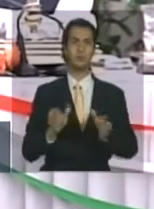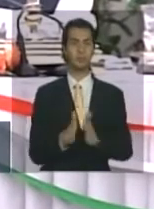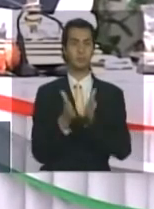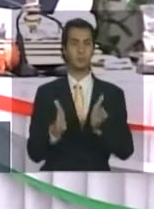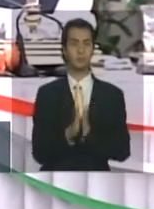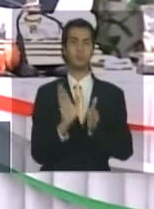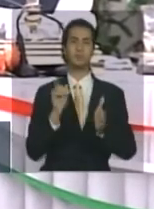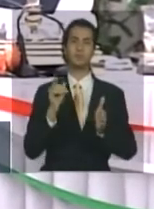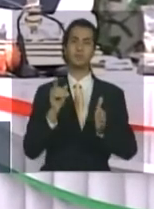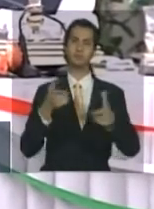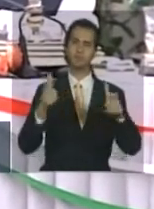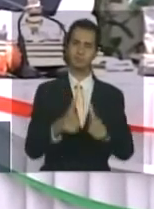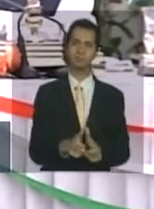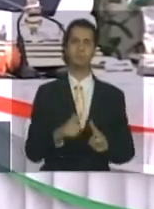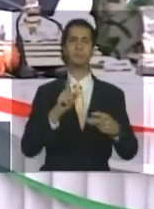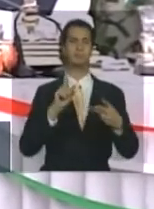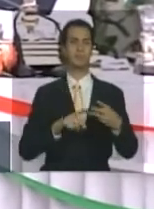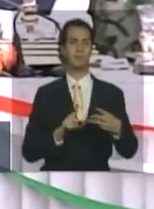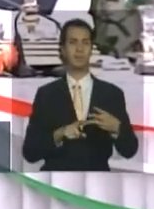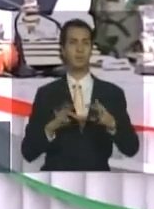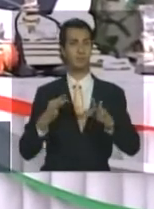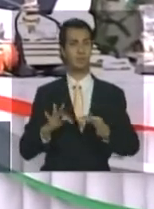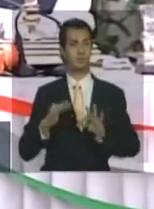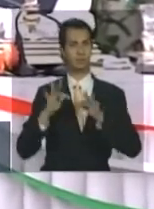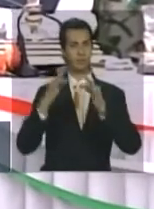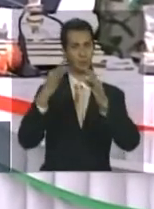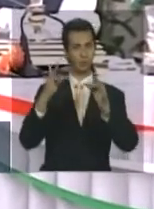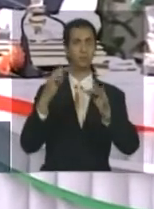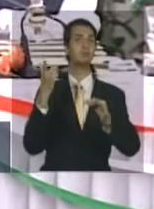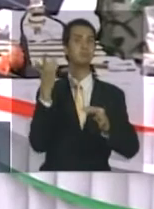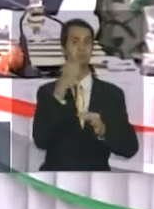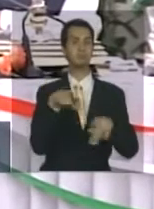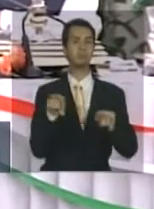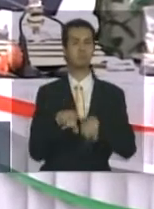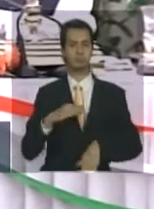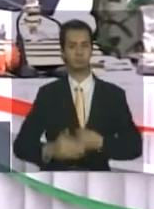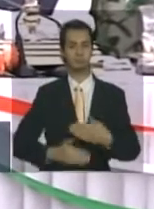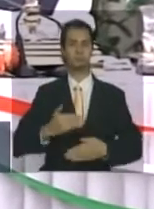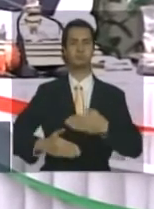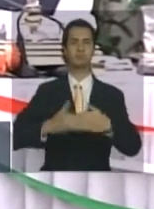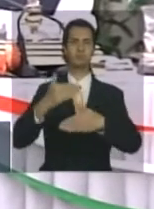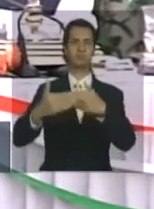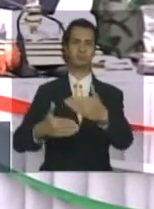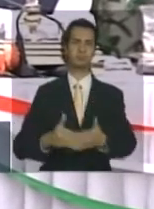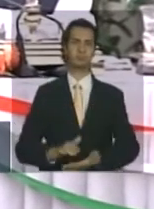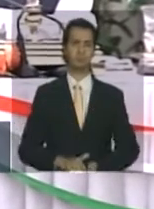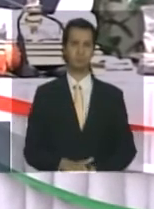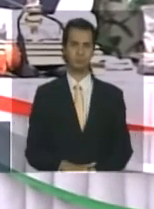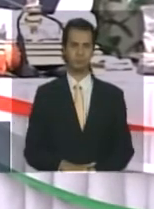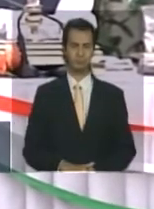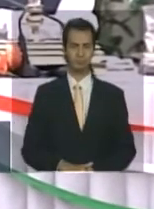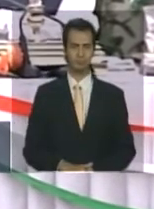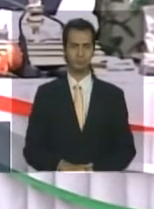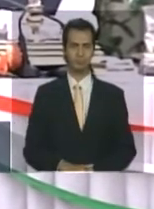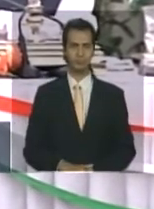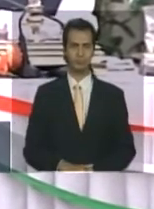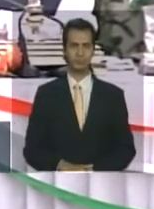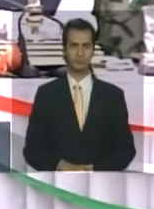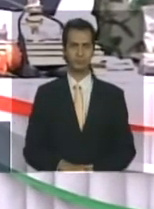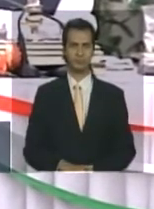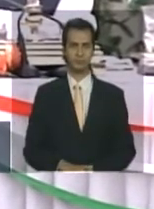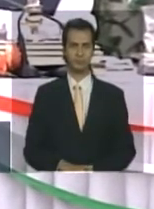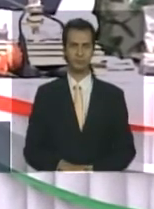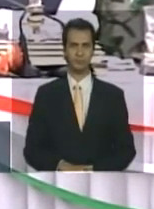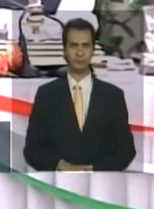progresso tecnológico. Our commonalities are based on efforts to promote economic progress to our peoples, coupled with social